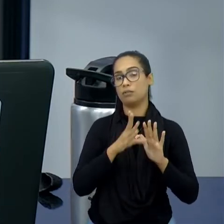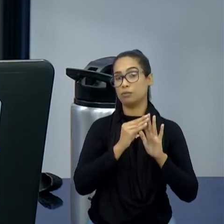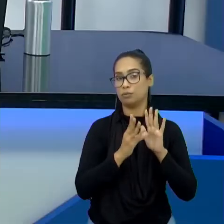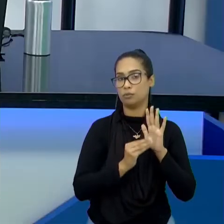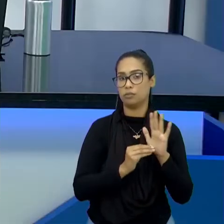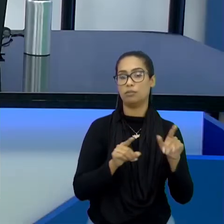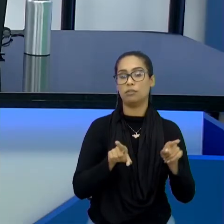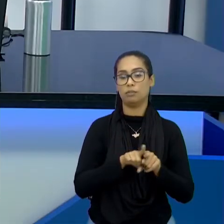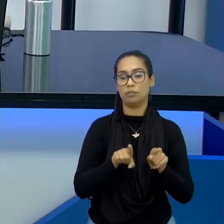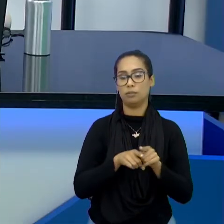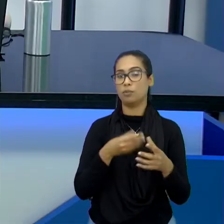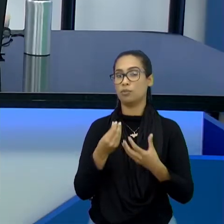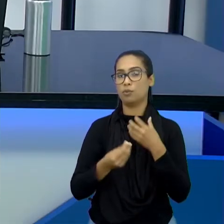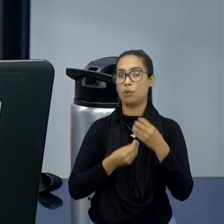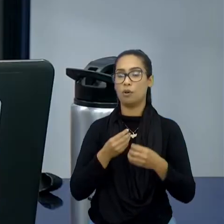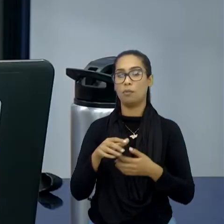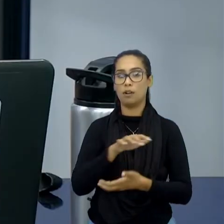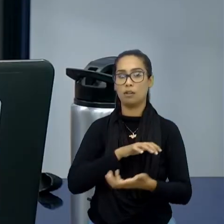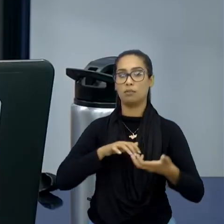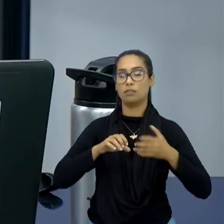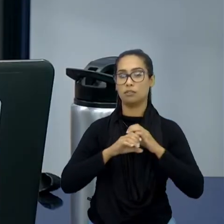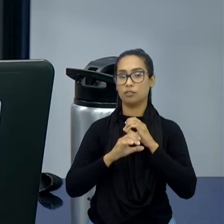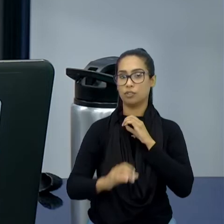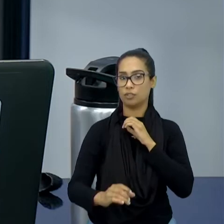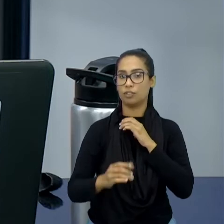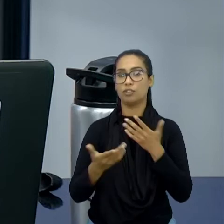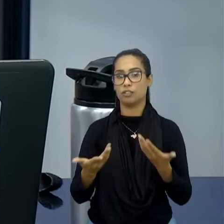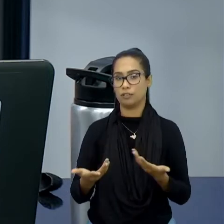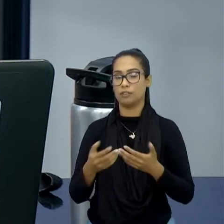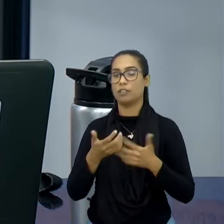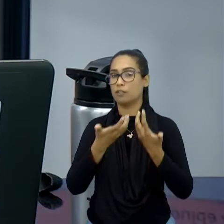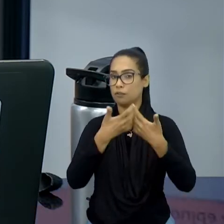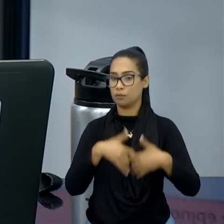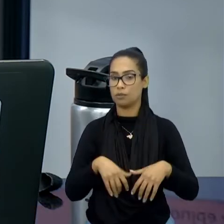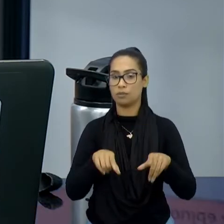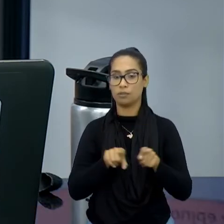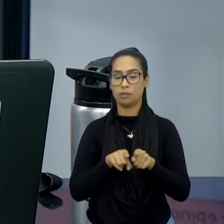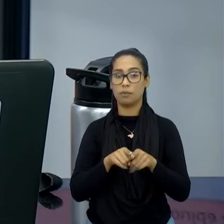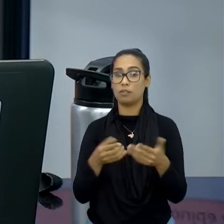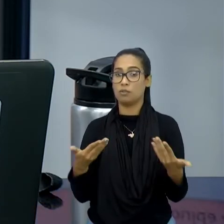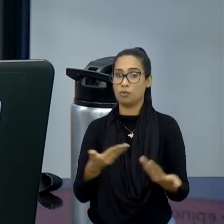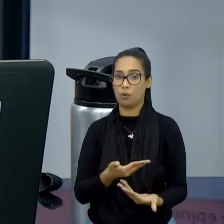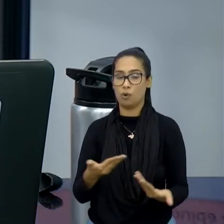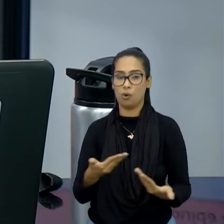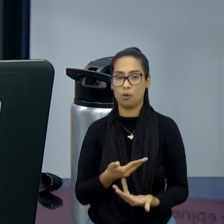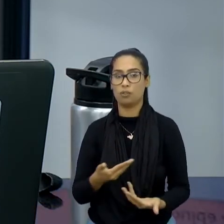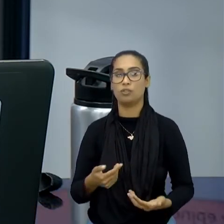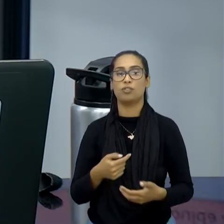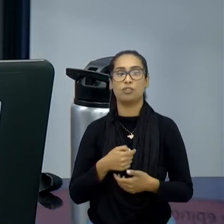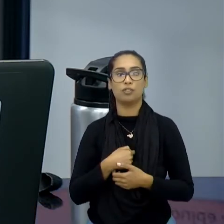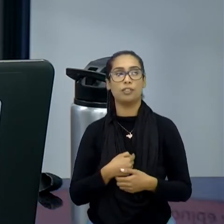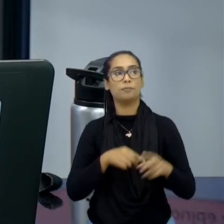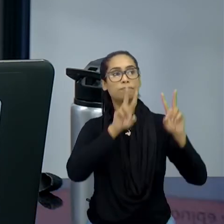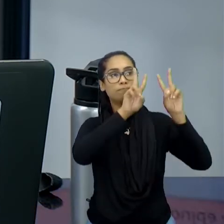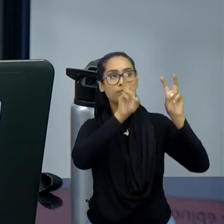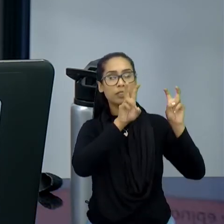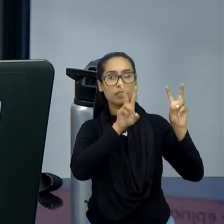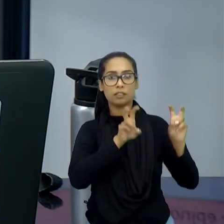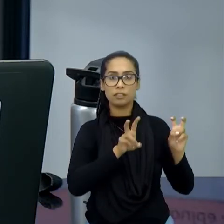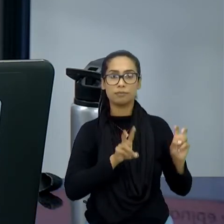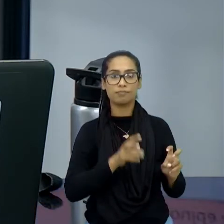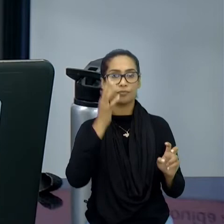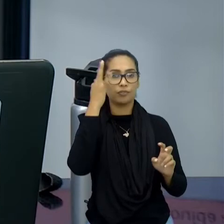aspas, né? E aí, eu trouxe aqui para a gente algumas citações, né,